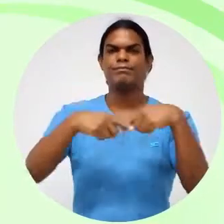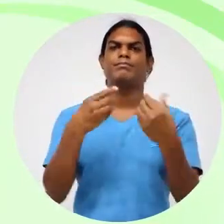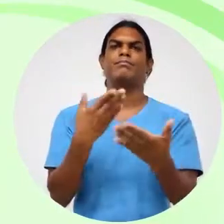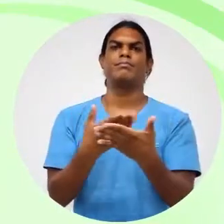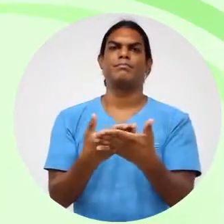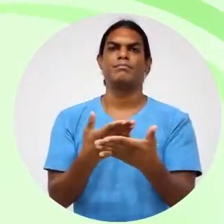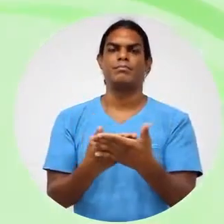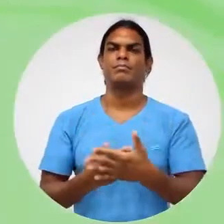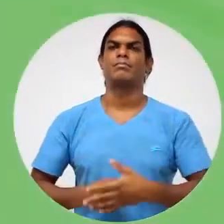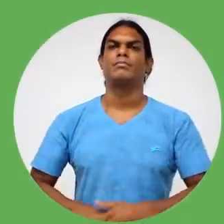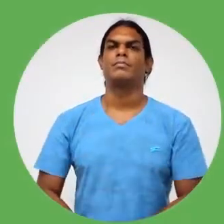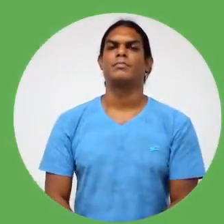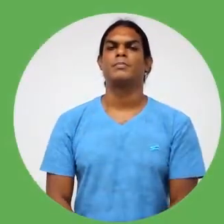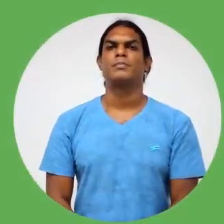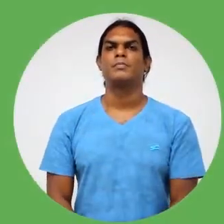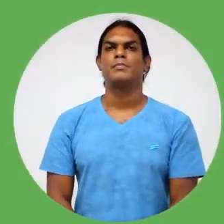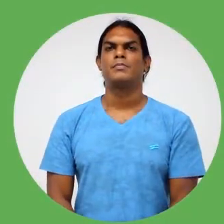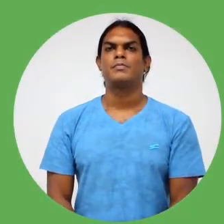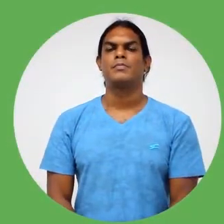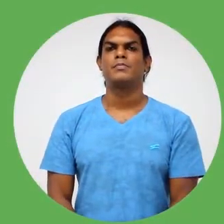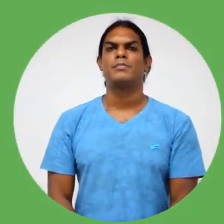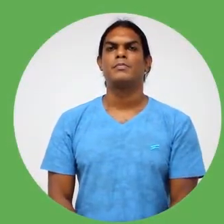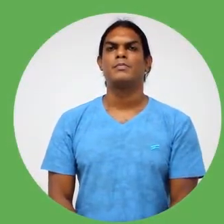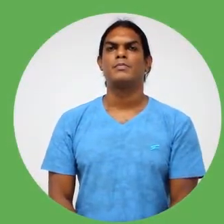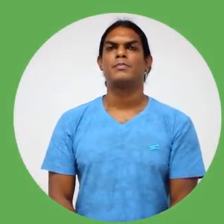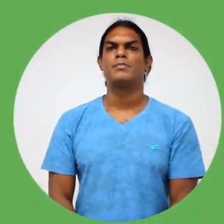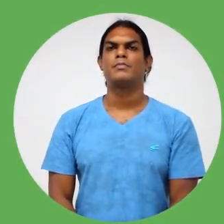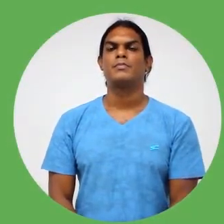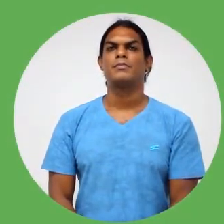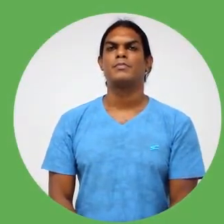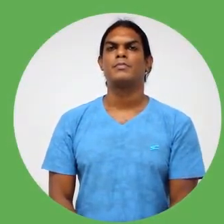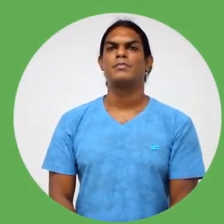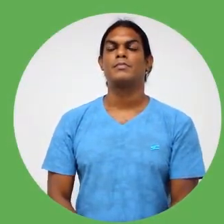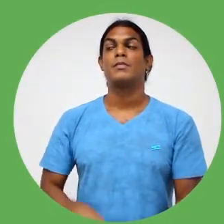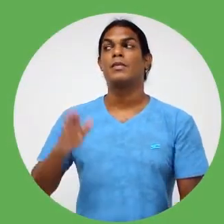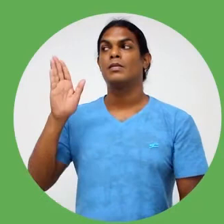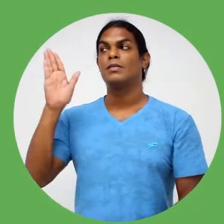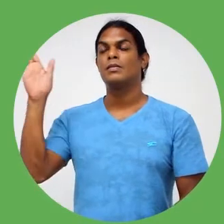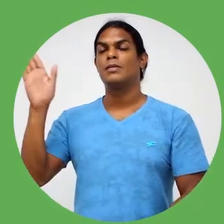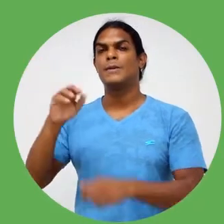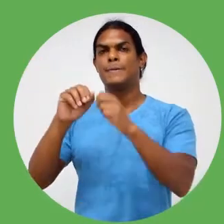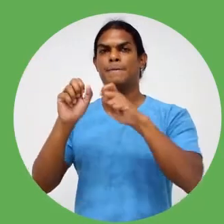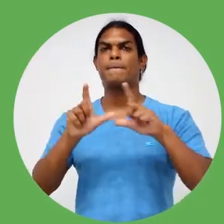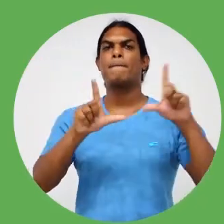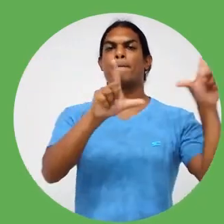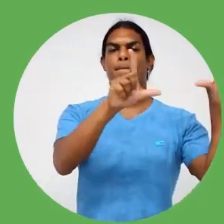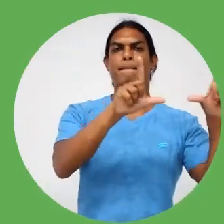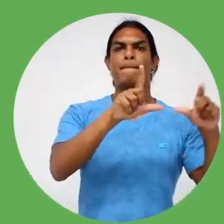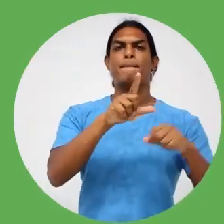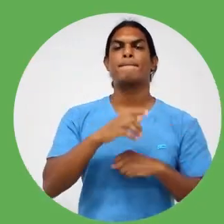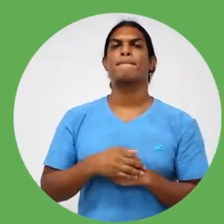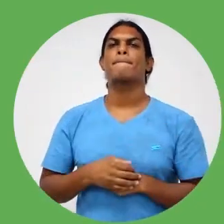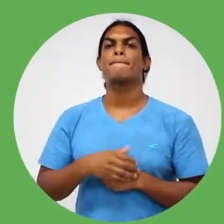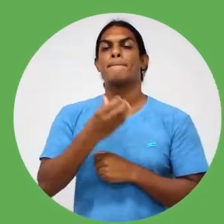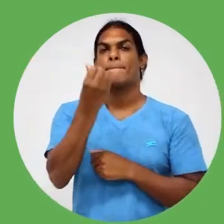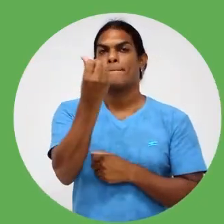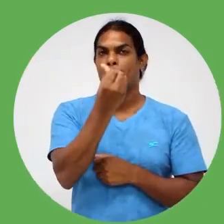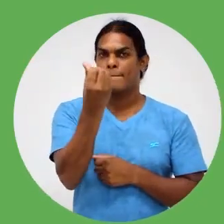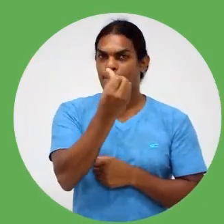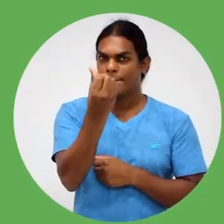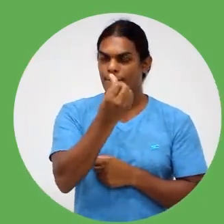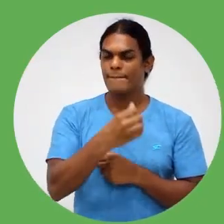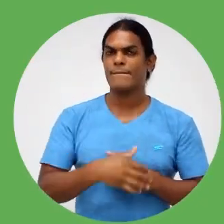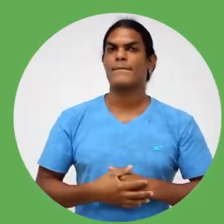progresso. Avançando um pouco mais no quadro à frente, temos os outros pontos. Ponto 6, incentivar e envolver